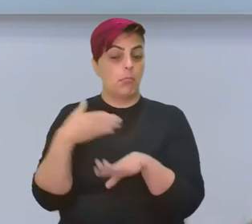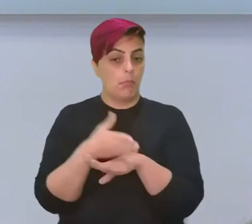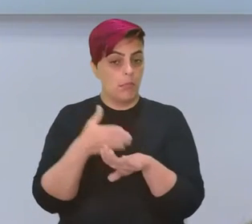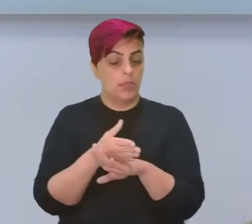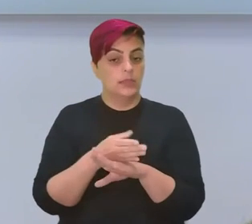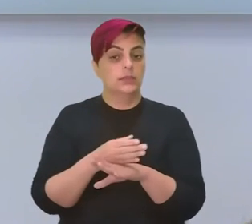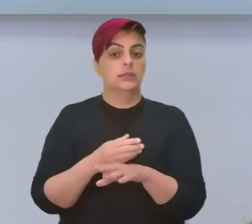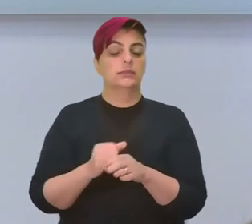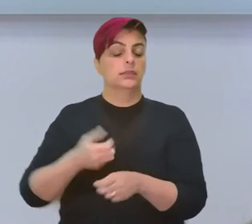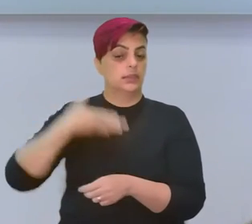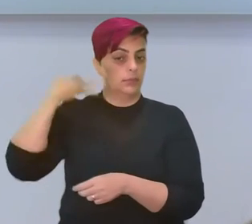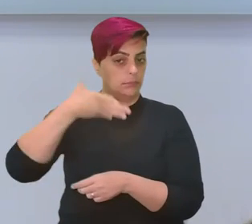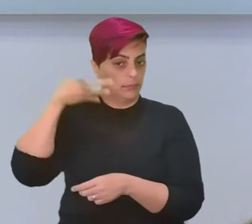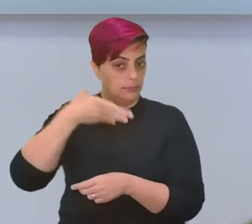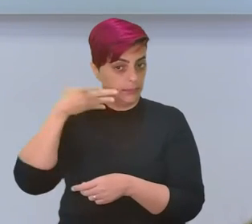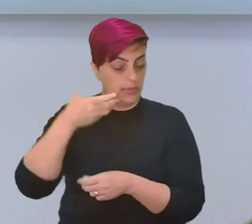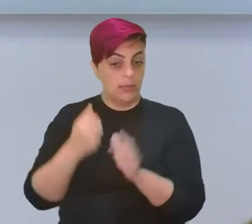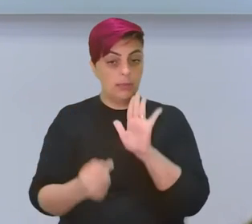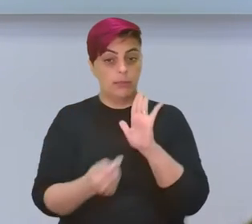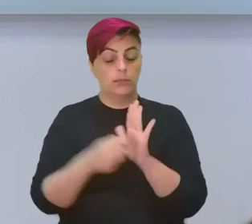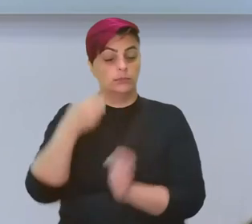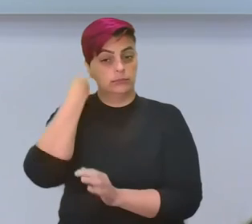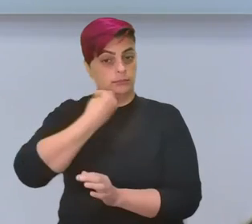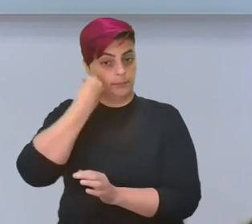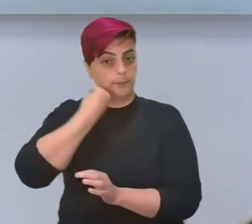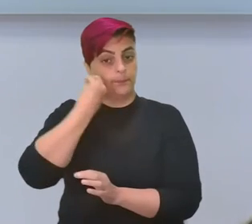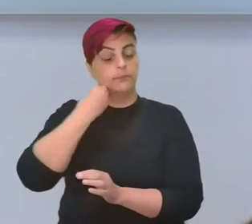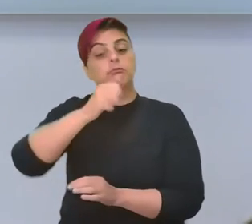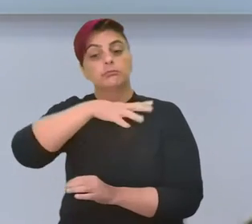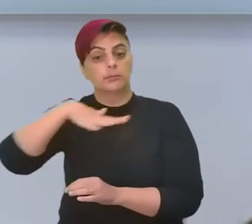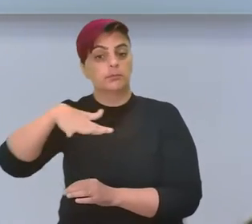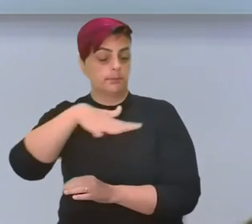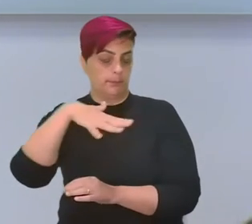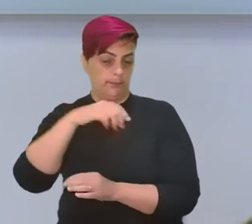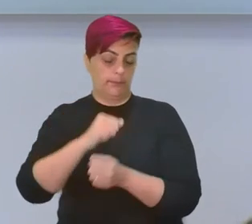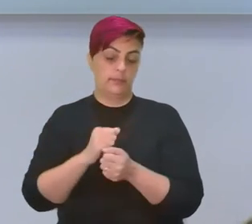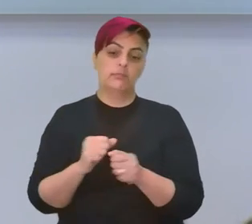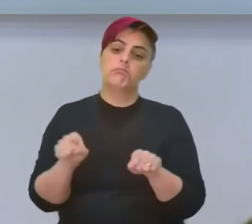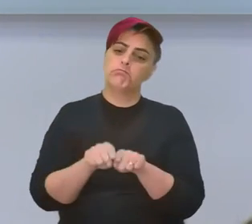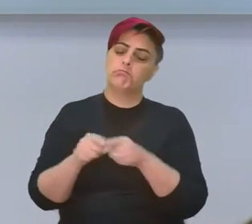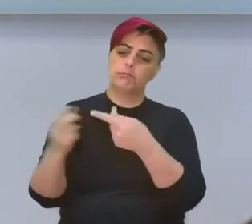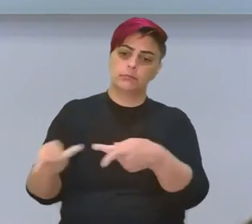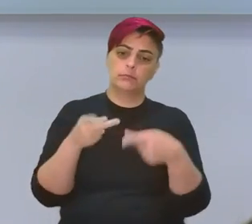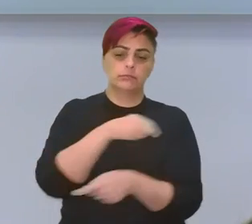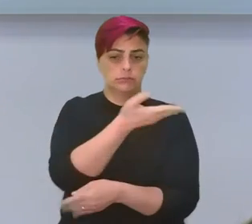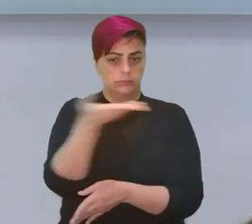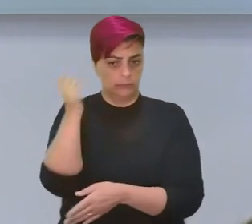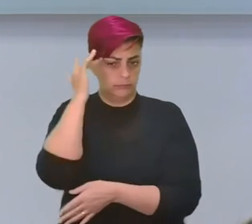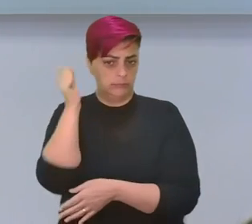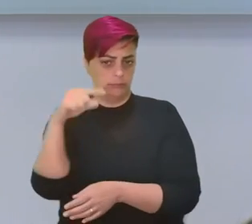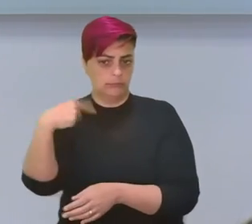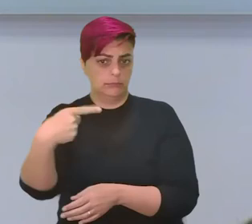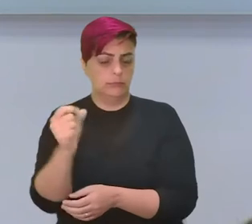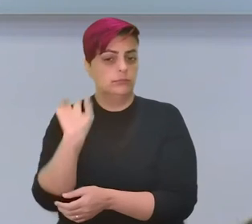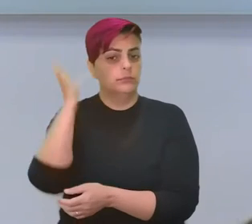Cunha, acerca de suas próprias experiências de campo e sobre a relação com seus interlocutores. Aproveito para convidar vocês amanhã, depois